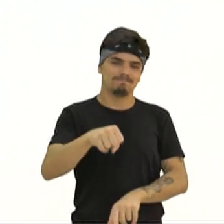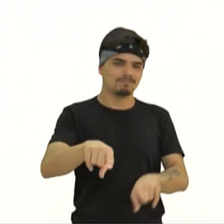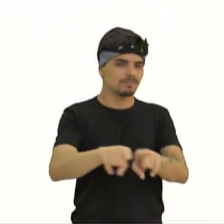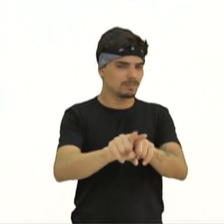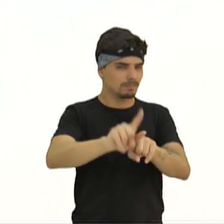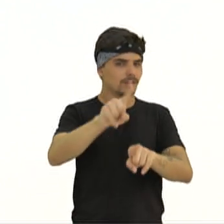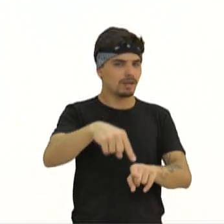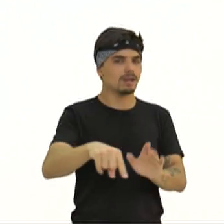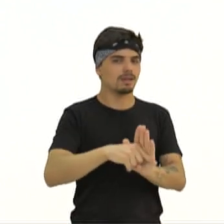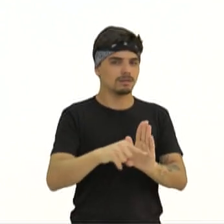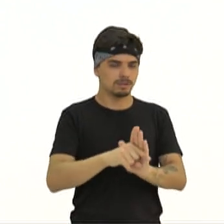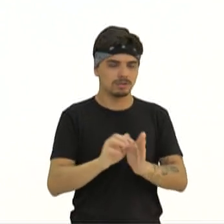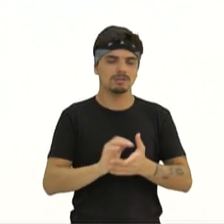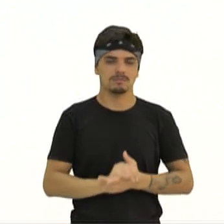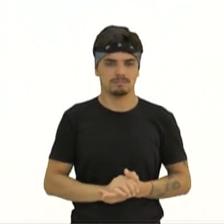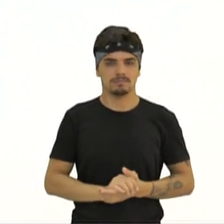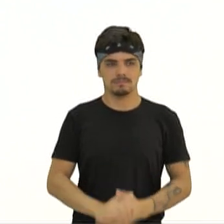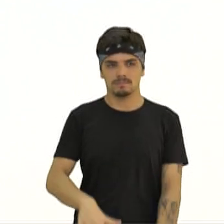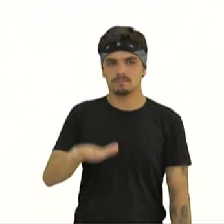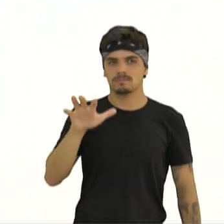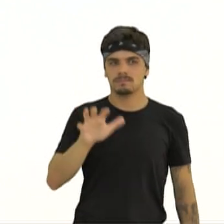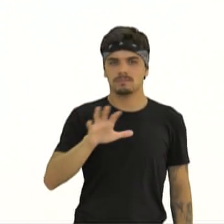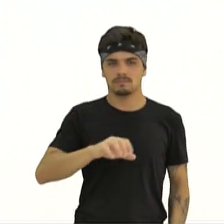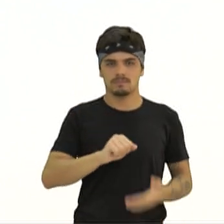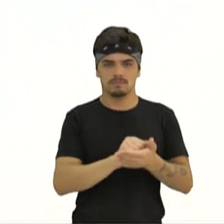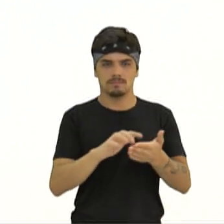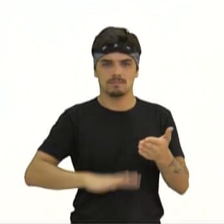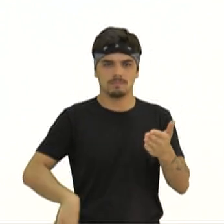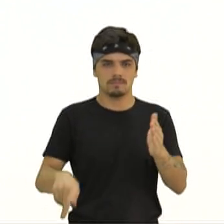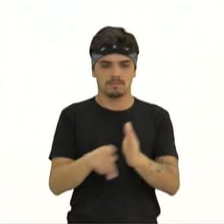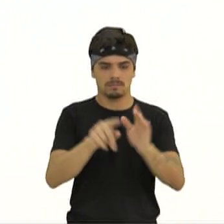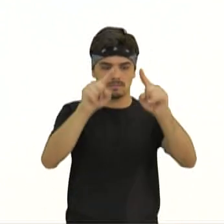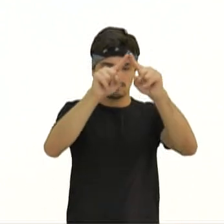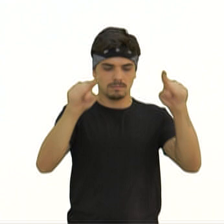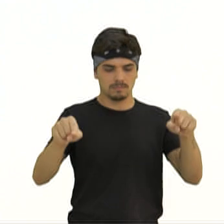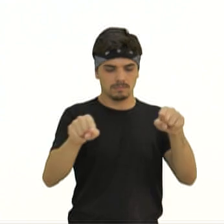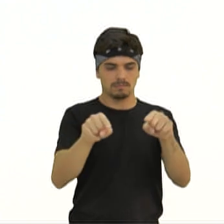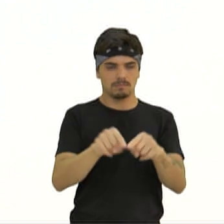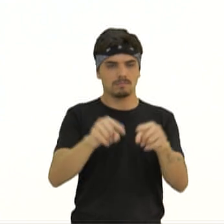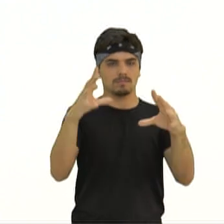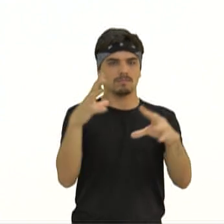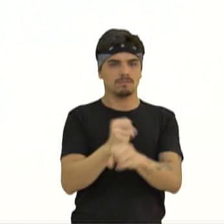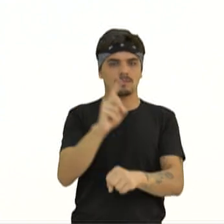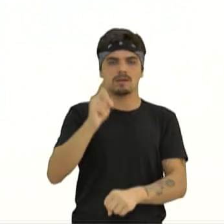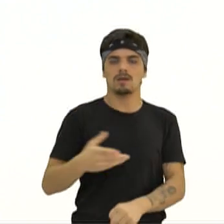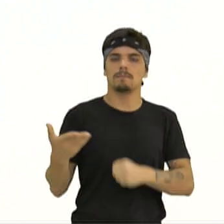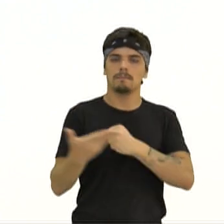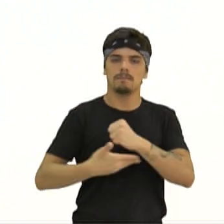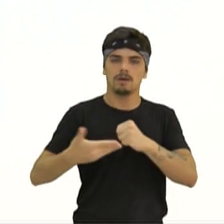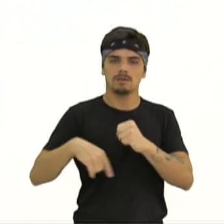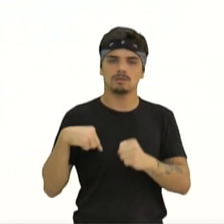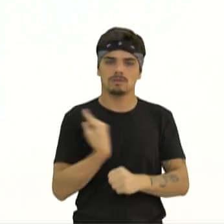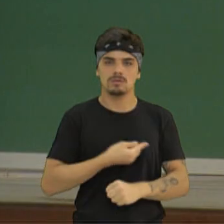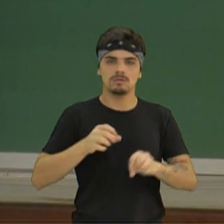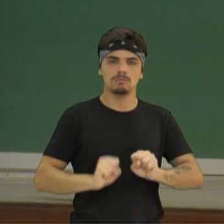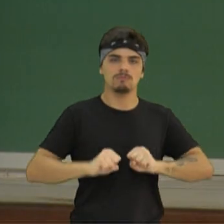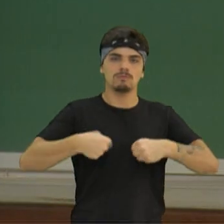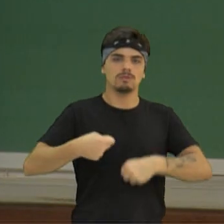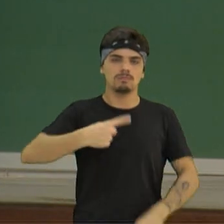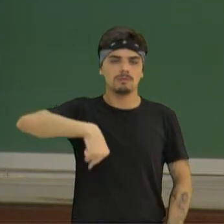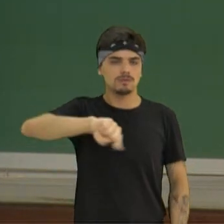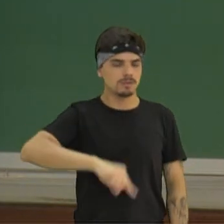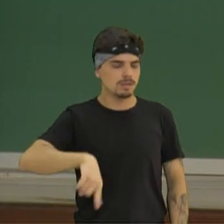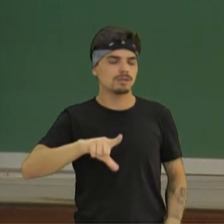é negativa. Então, ó, exercício de trigonometria, exercício básico, e a gente está reforçando para o